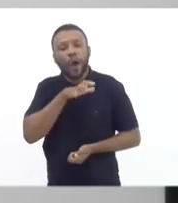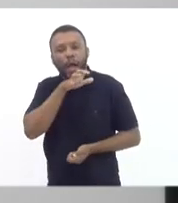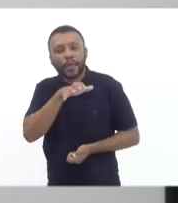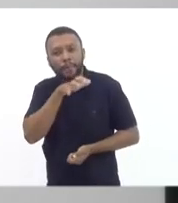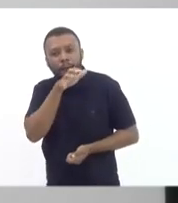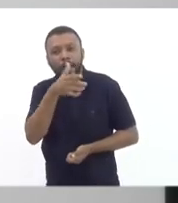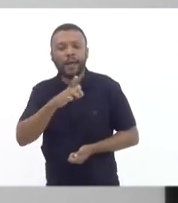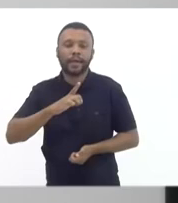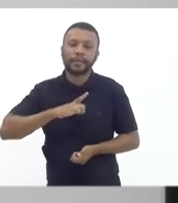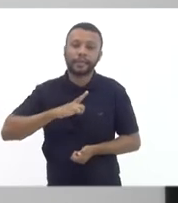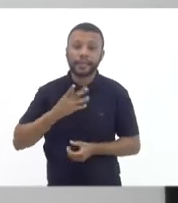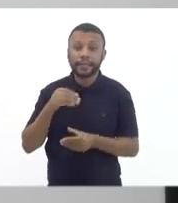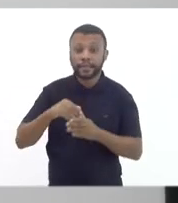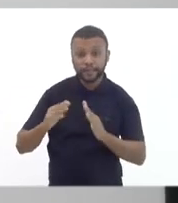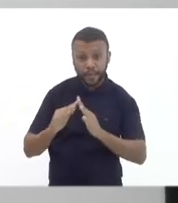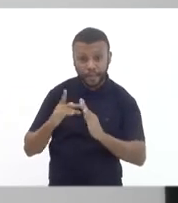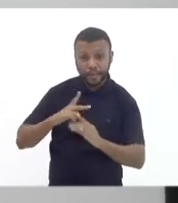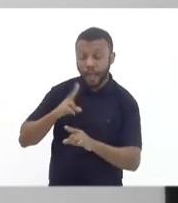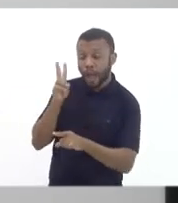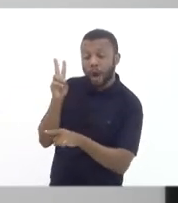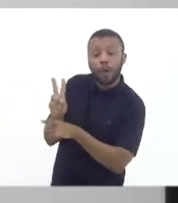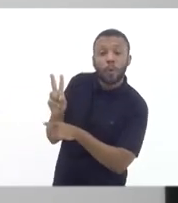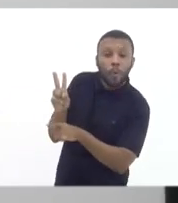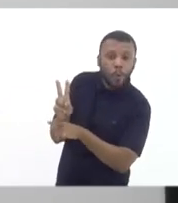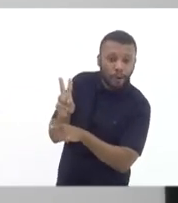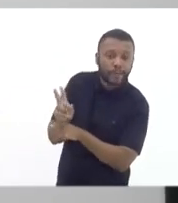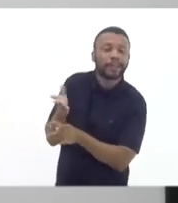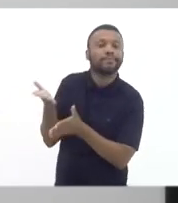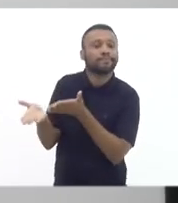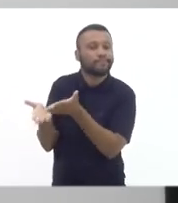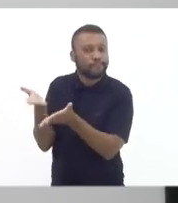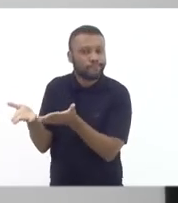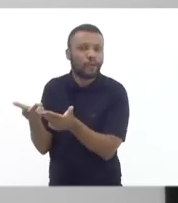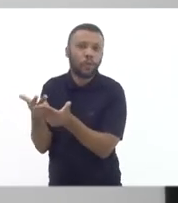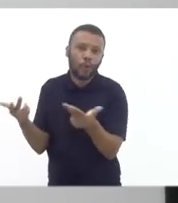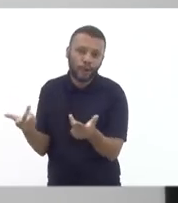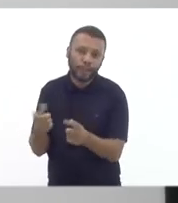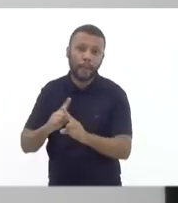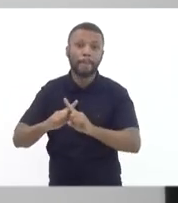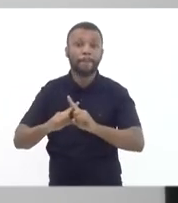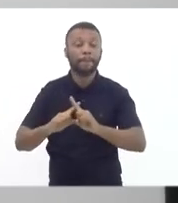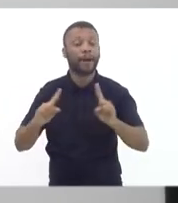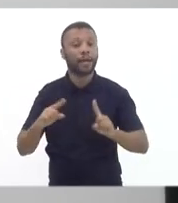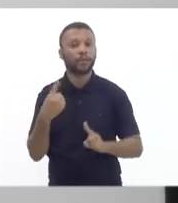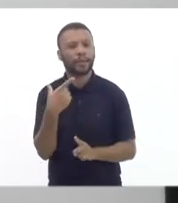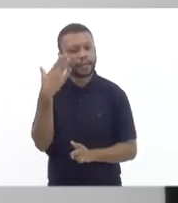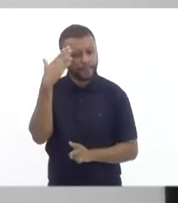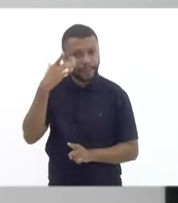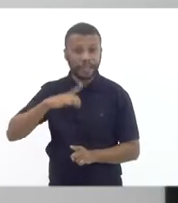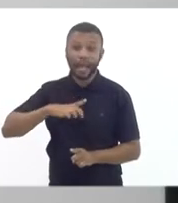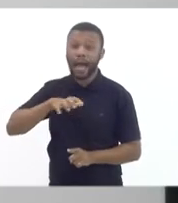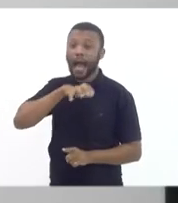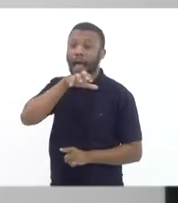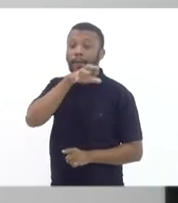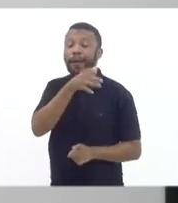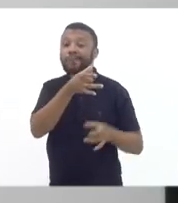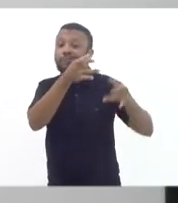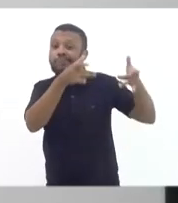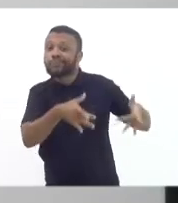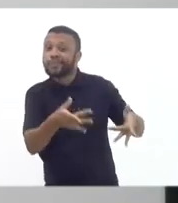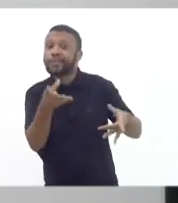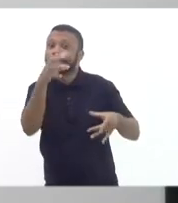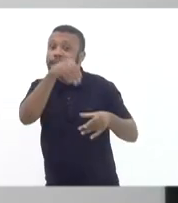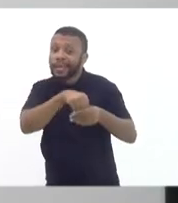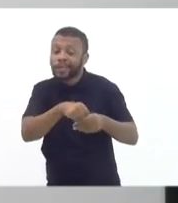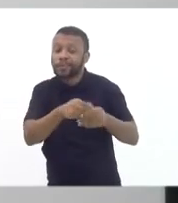lar, ele tem alguém que cuida dele, né? Embora a gente saiba que também existem animais abandonados dentro dos próprios